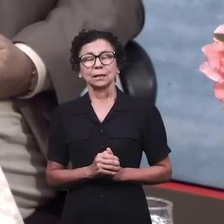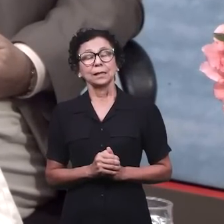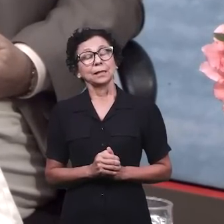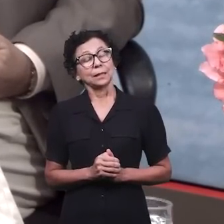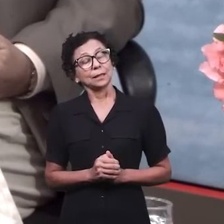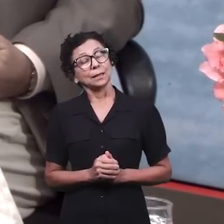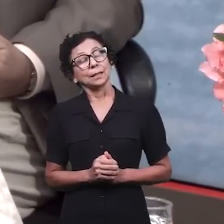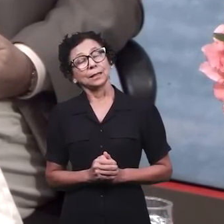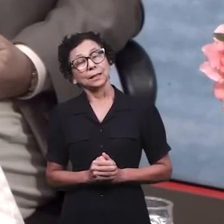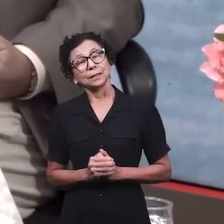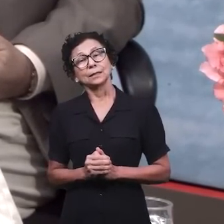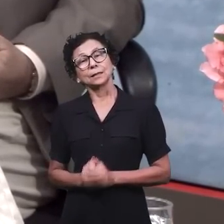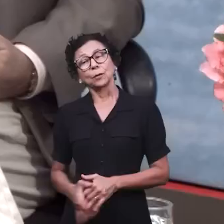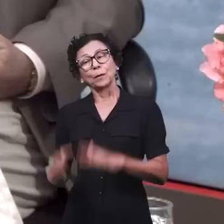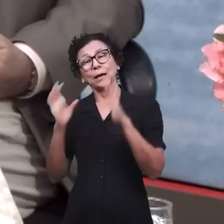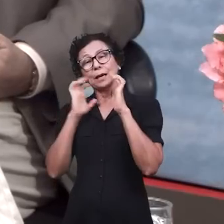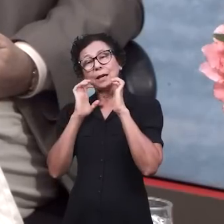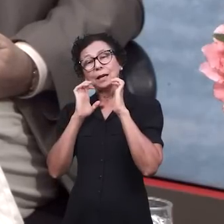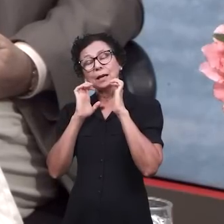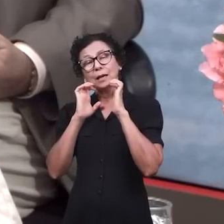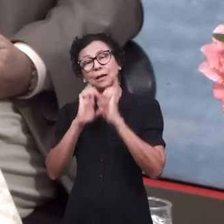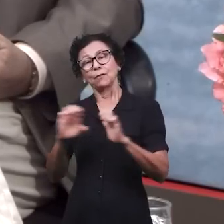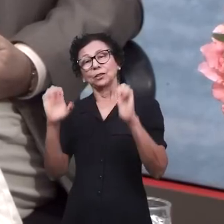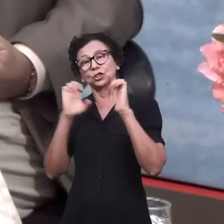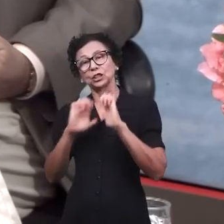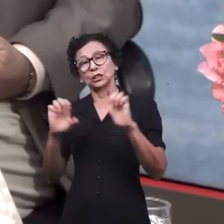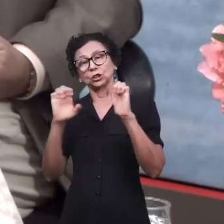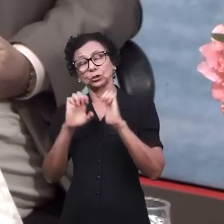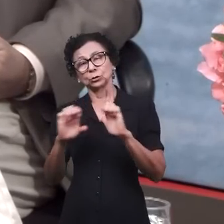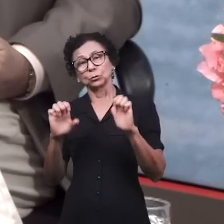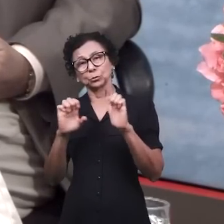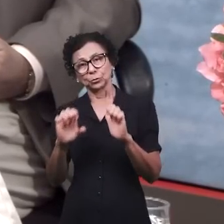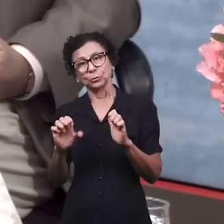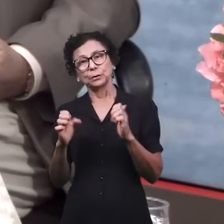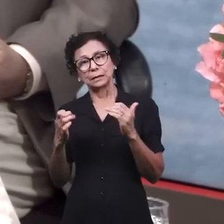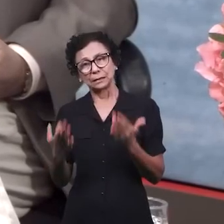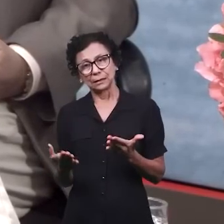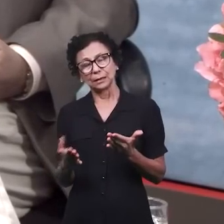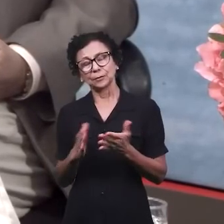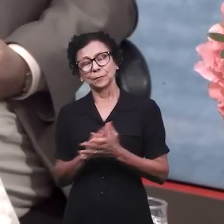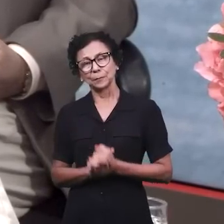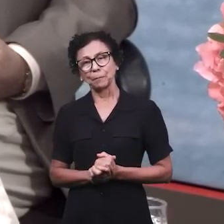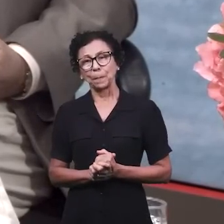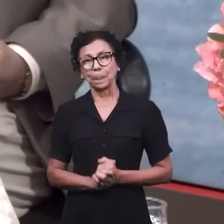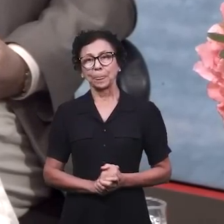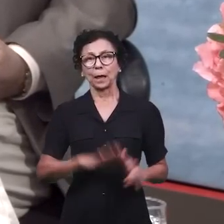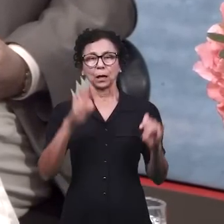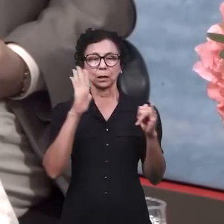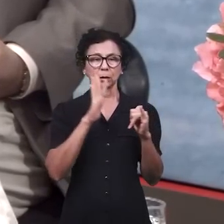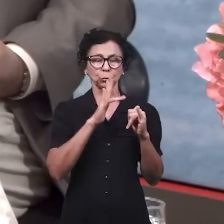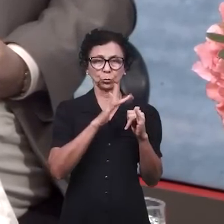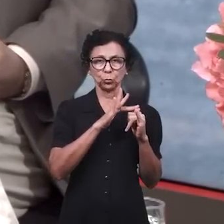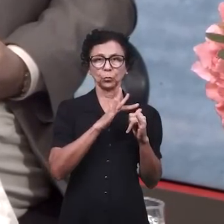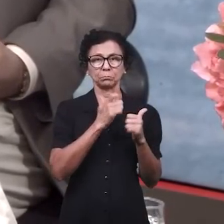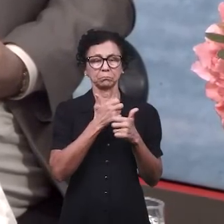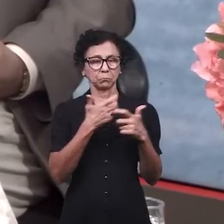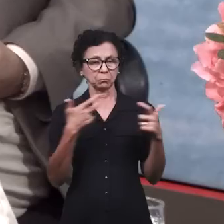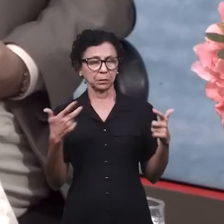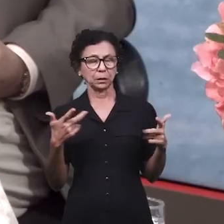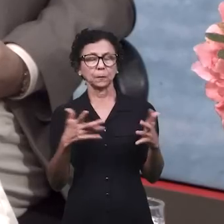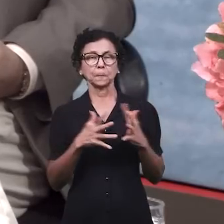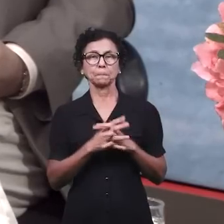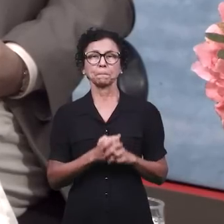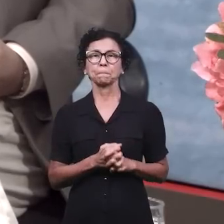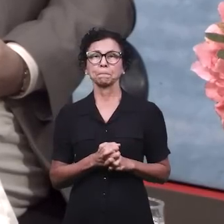apelo evangelístico. Então, a plataforma, ela nos atende naquilo que é a transmissão da